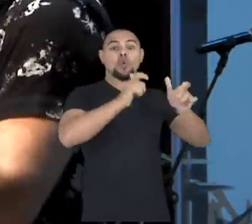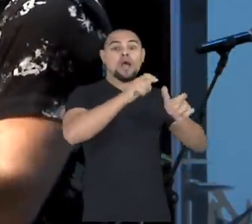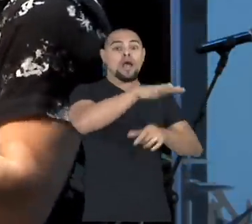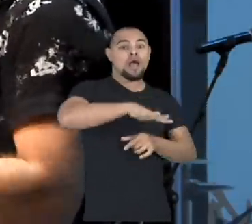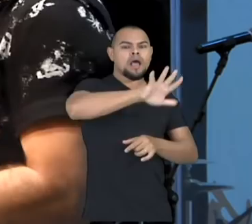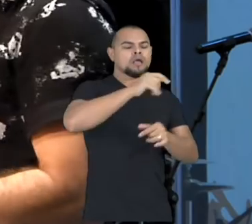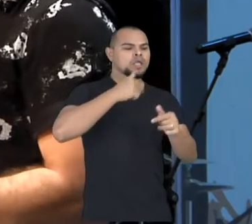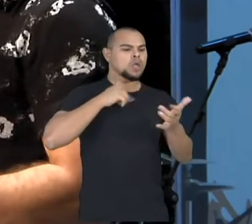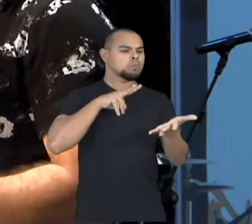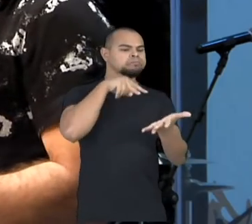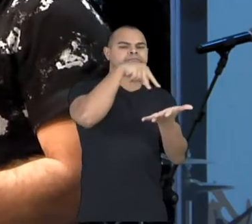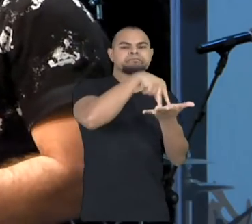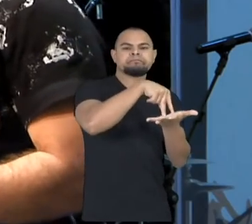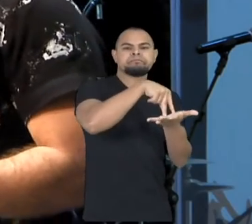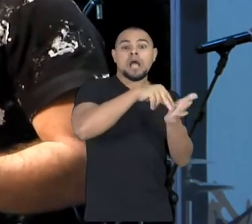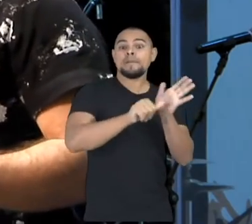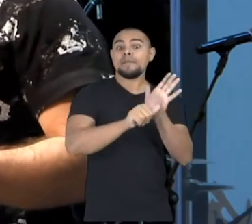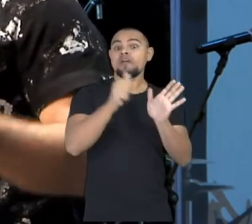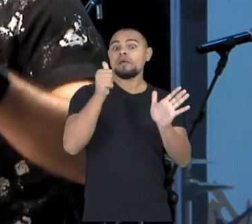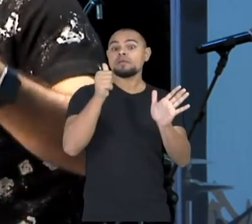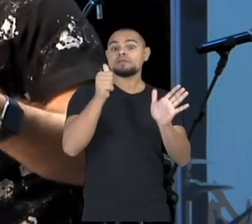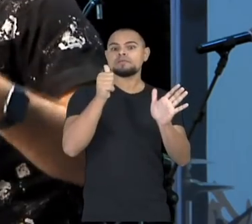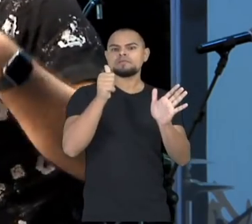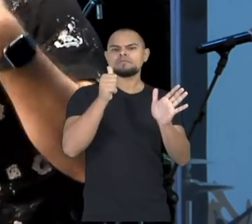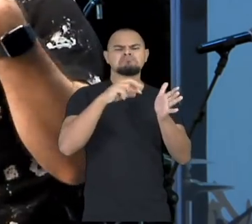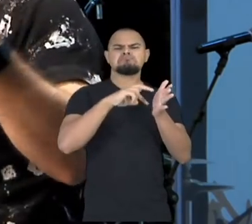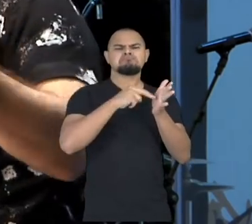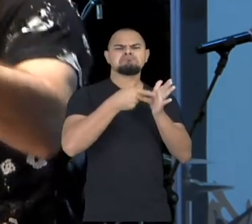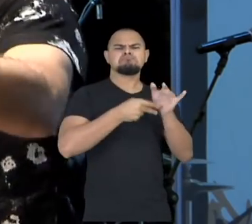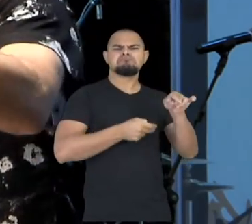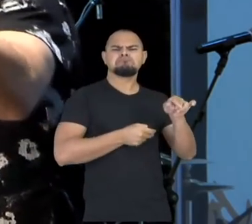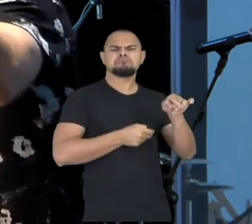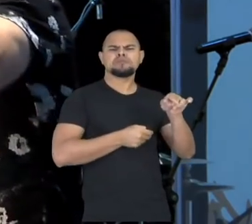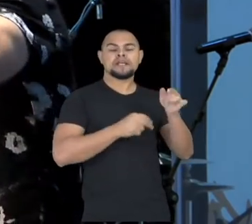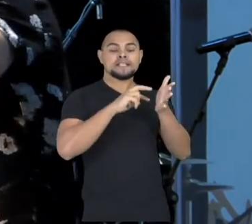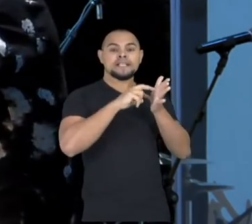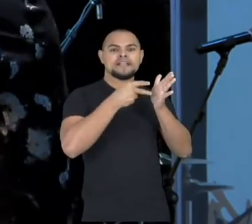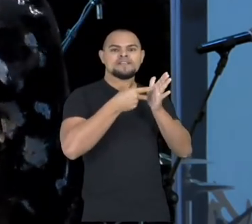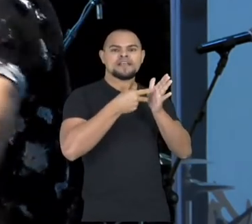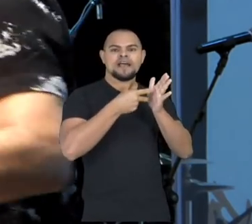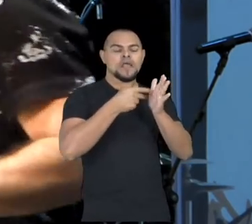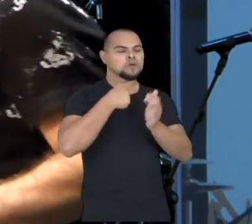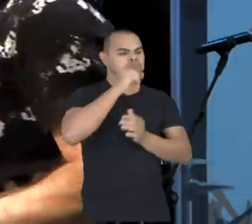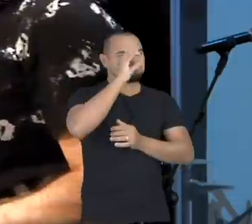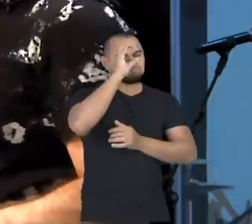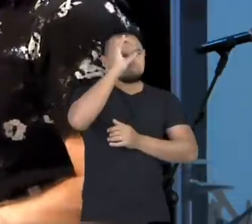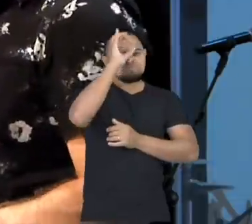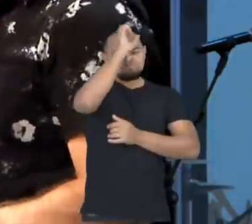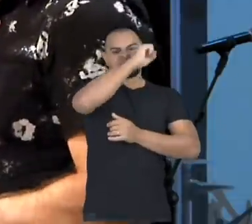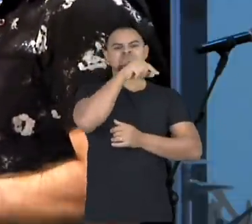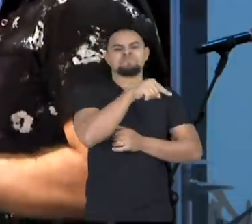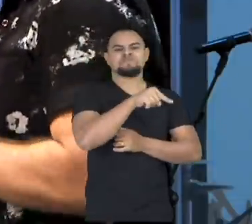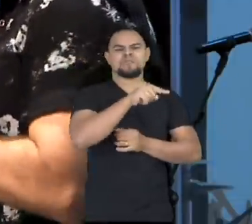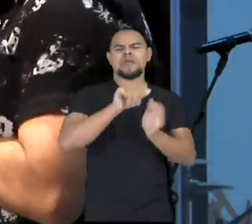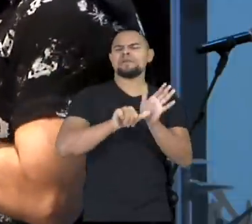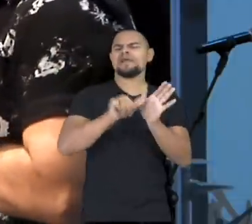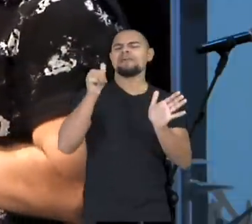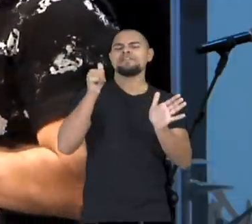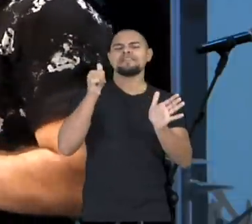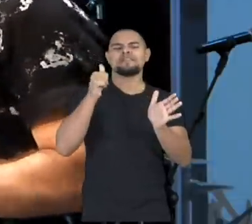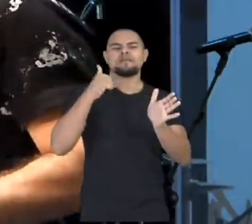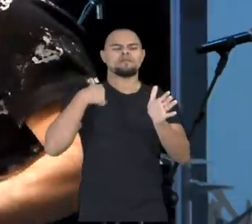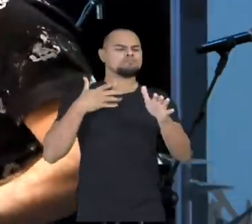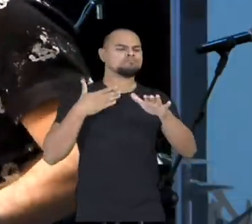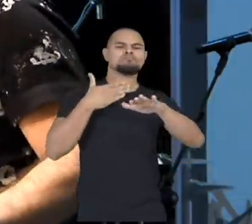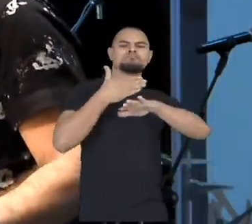onde eu estava indo na primeira vez significava o que eu iria aprender quando chegasse lá. Primeira vez eu fui